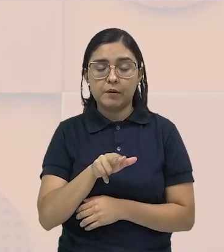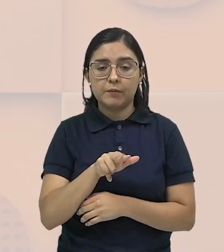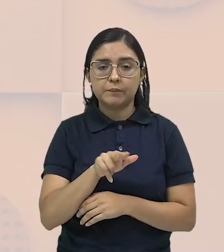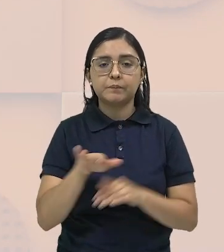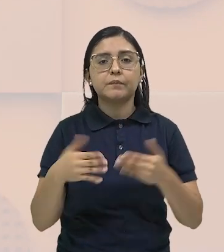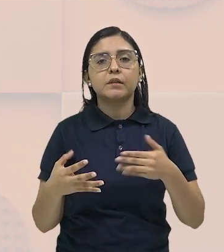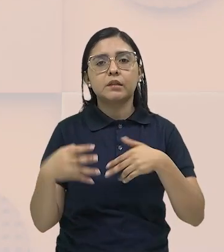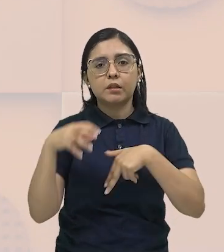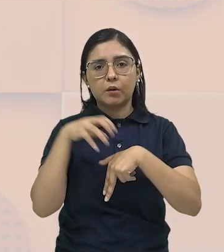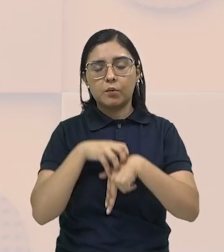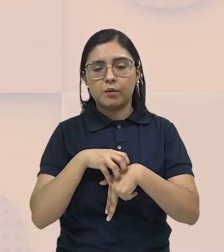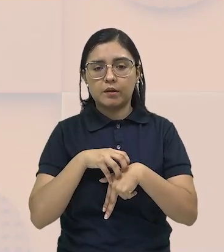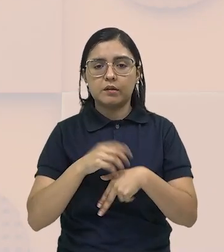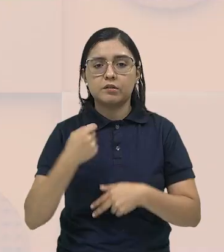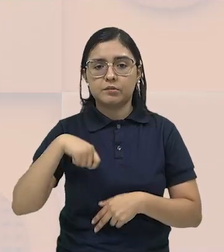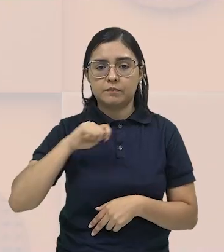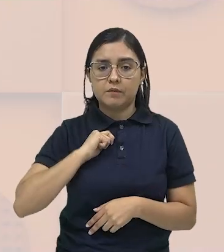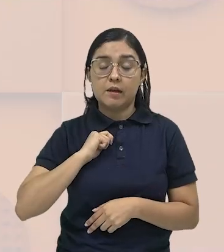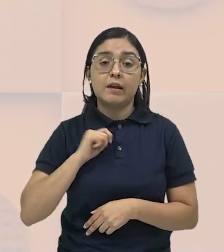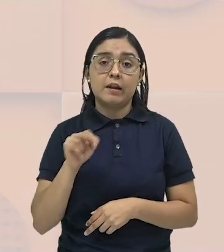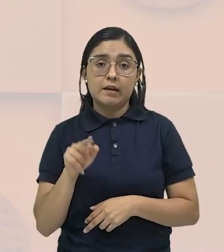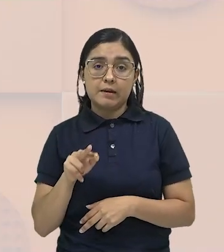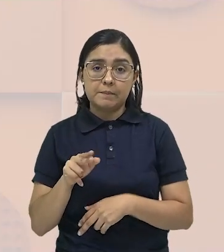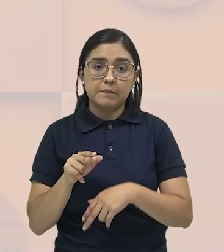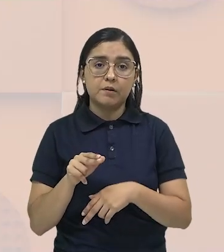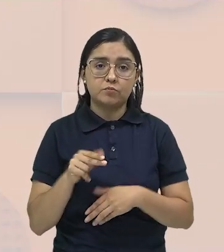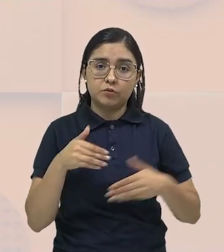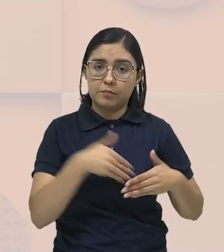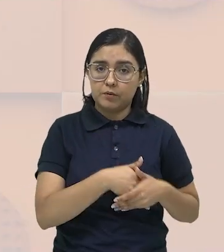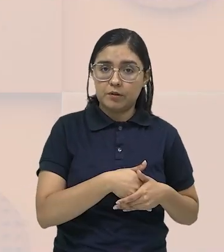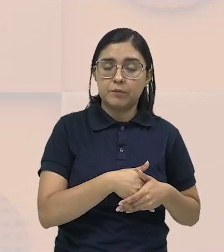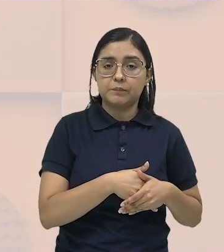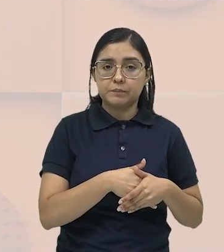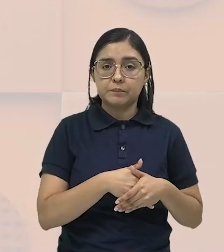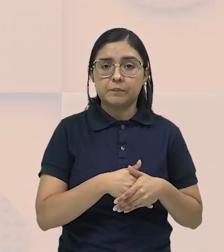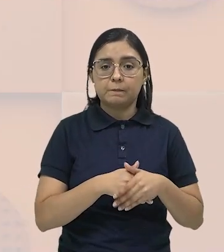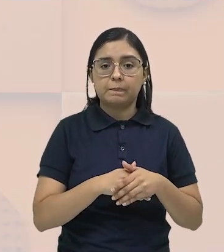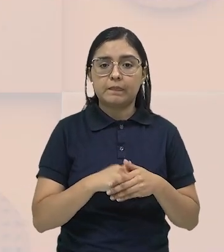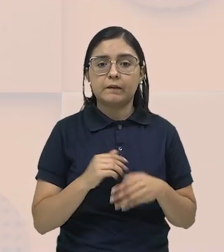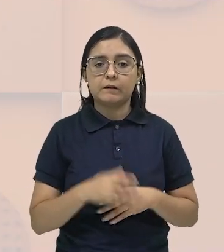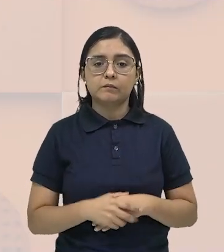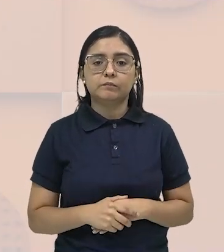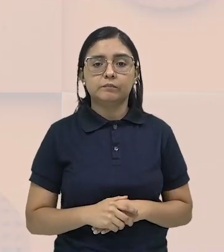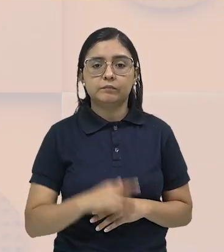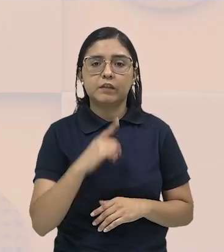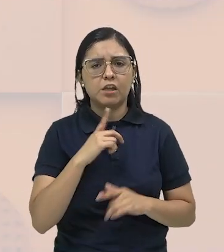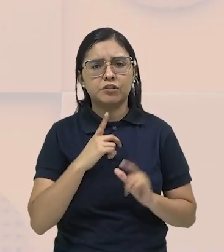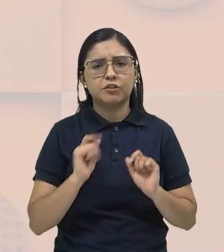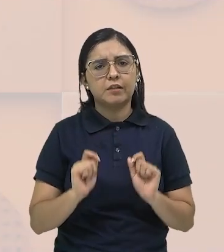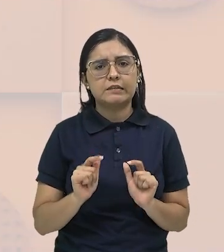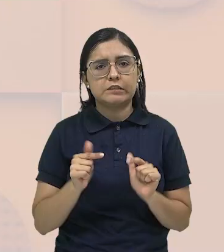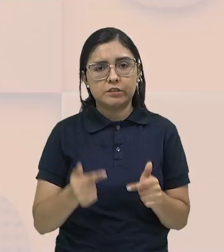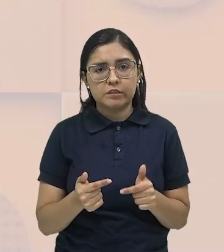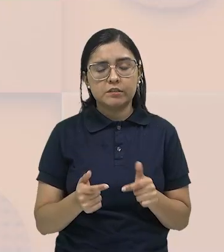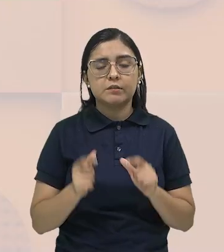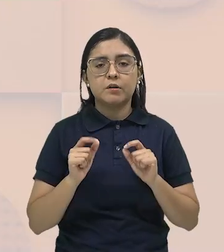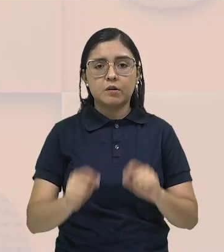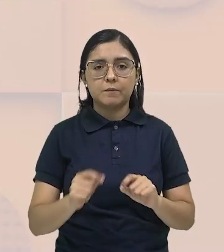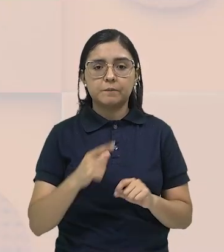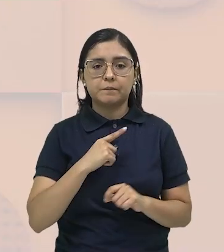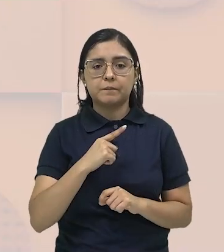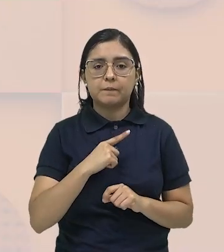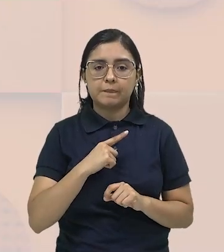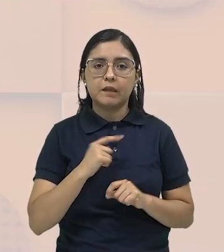da Espanha era o irmão de Napoleão Bonaparte, né? Então, como uma ação de resistência, ele vai tomar